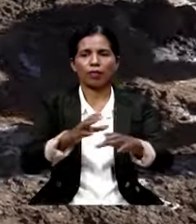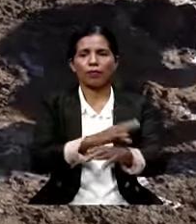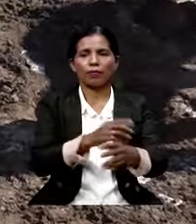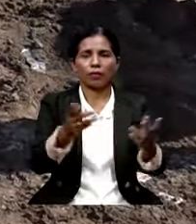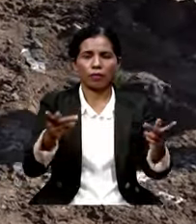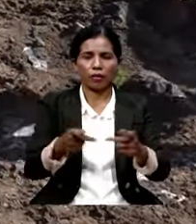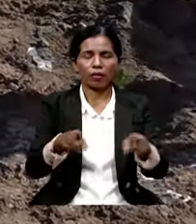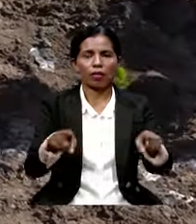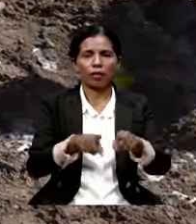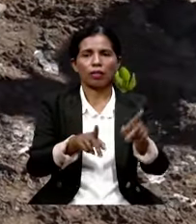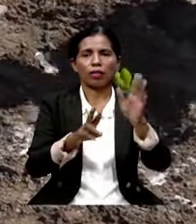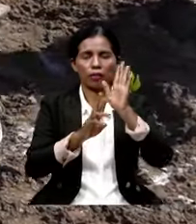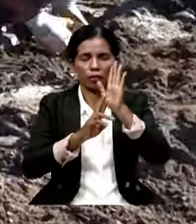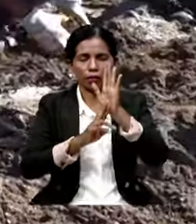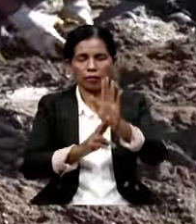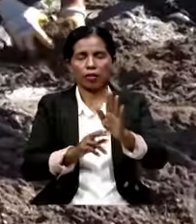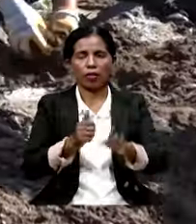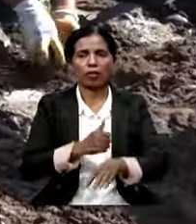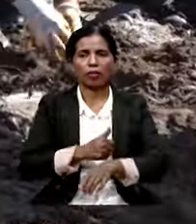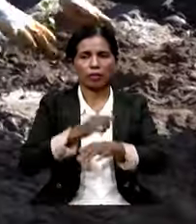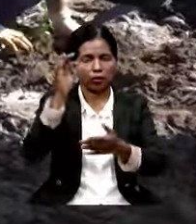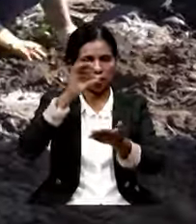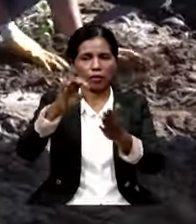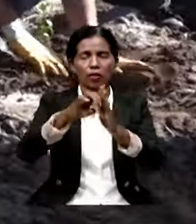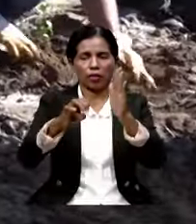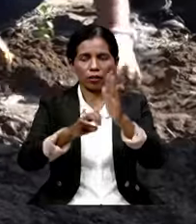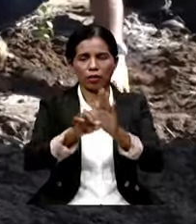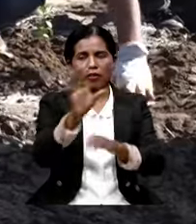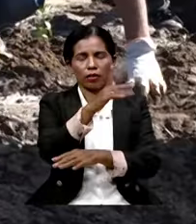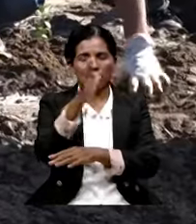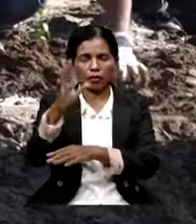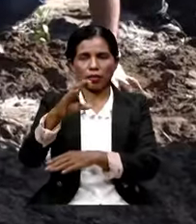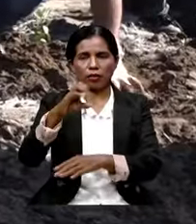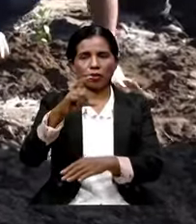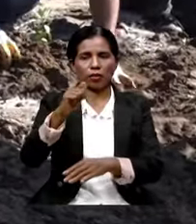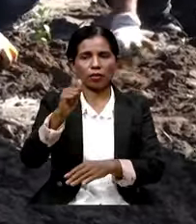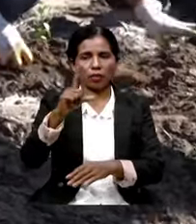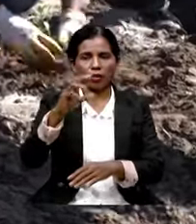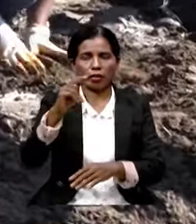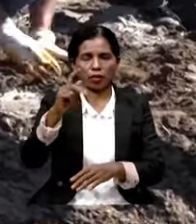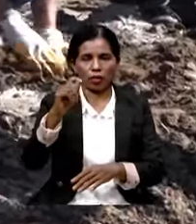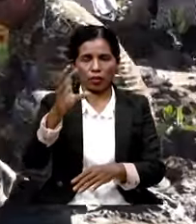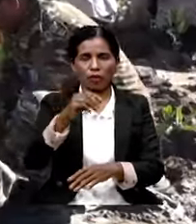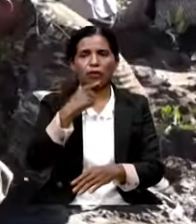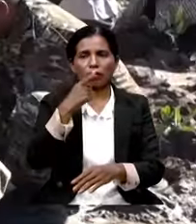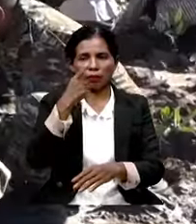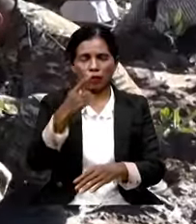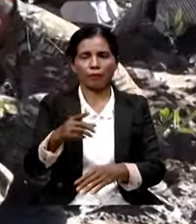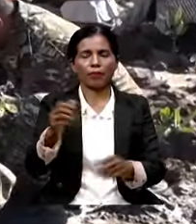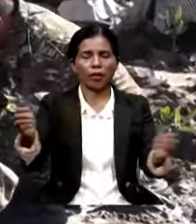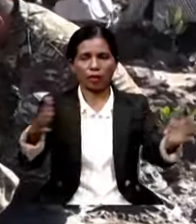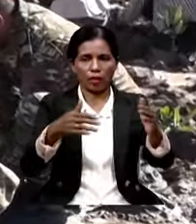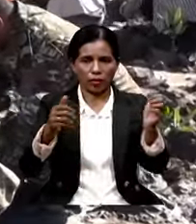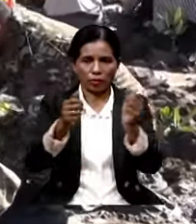Hanesan, representante assessor executivo secretário estado florestal Cesaltino José de Carvalho Hateten, mai hamutu